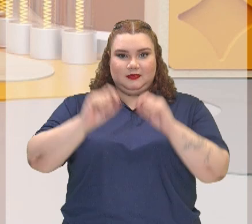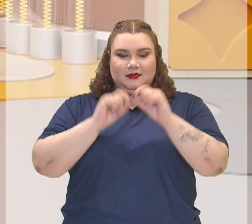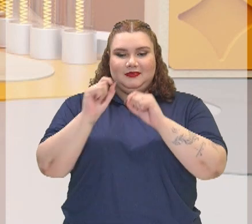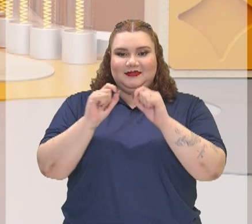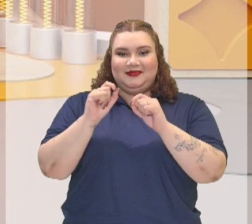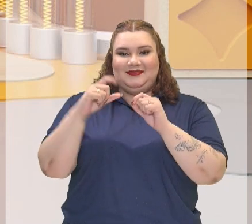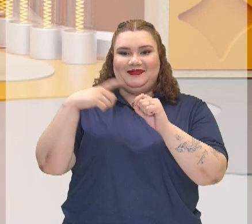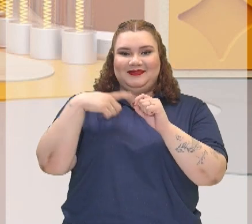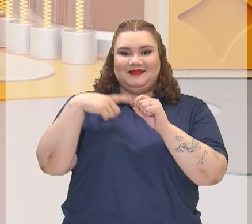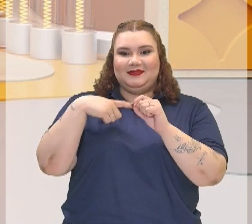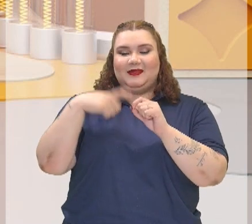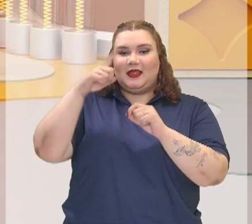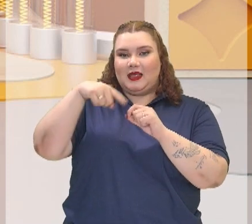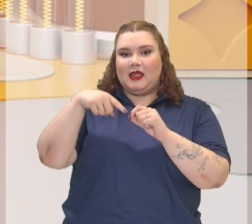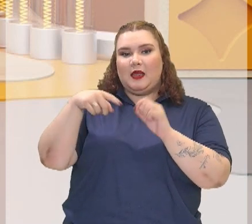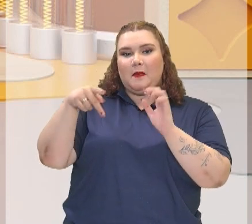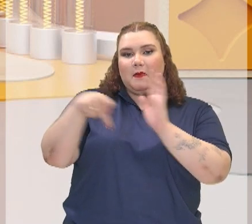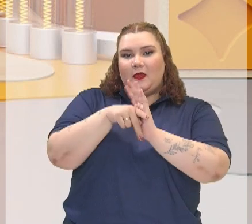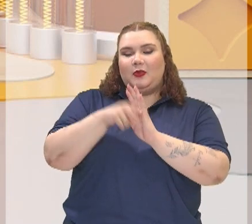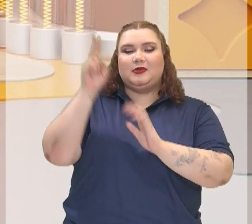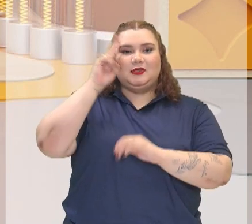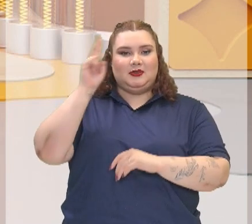consideram, né, como fontes históricas.